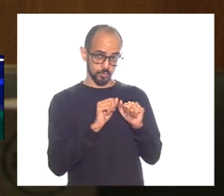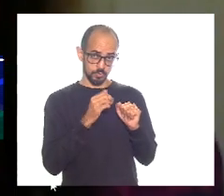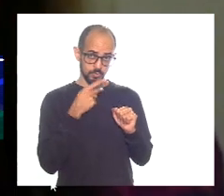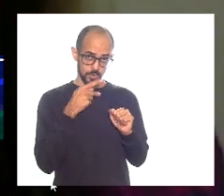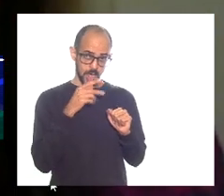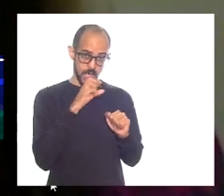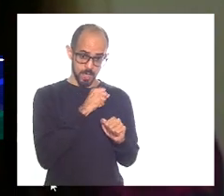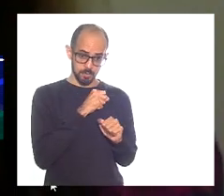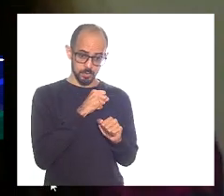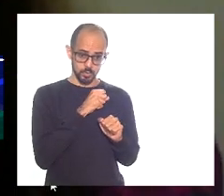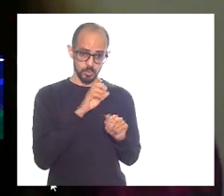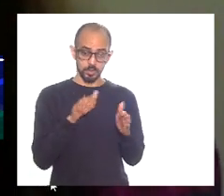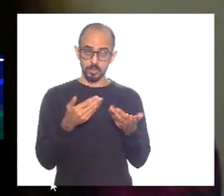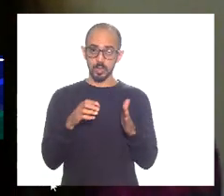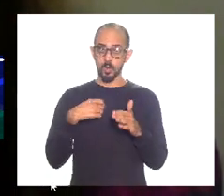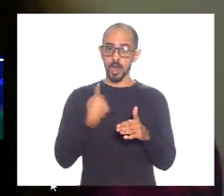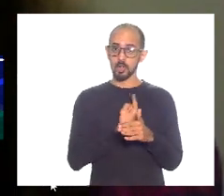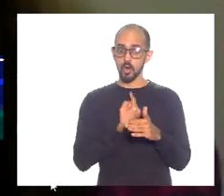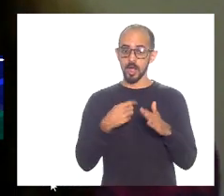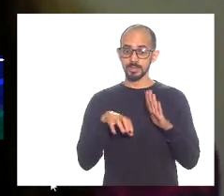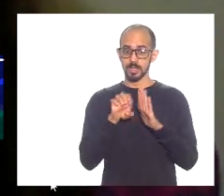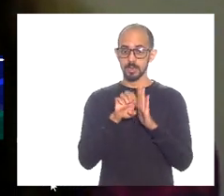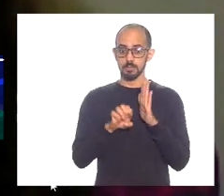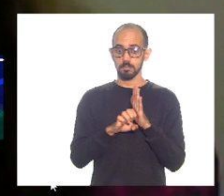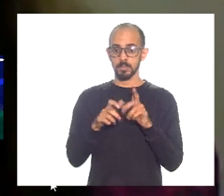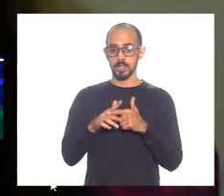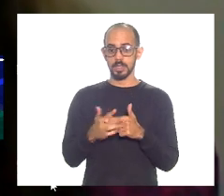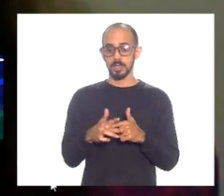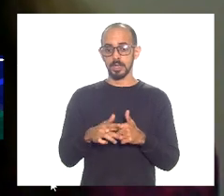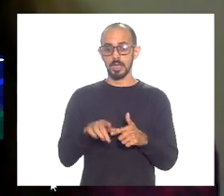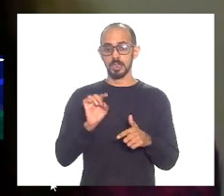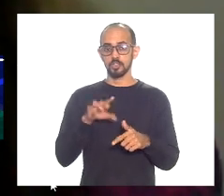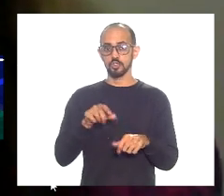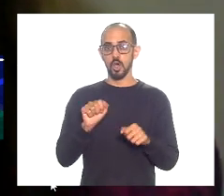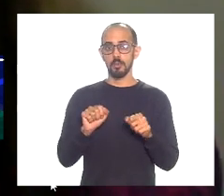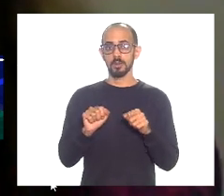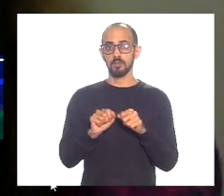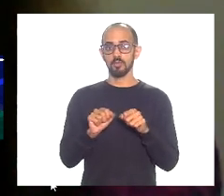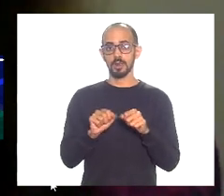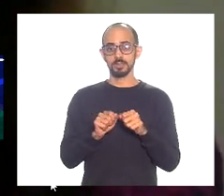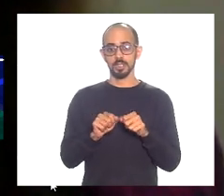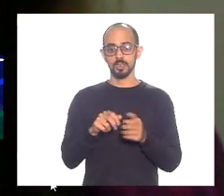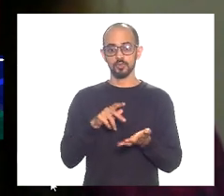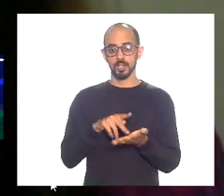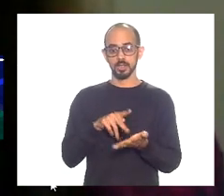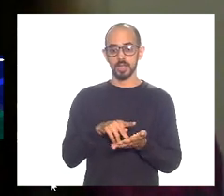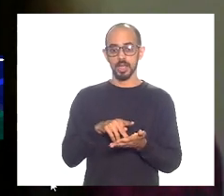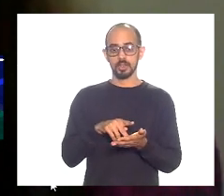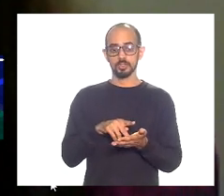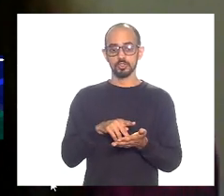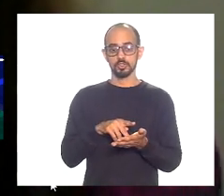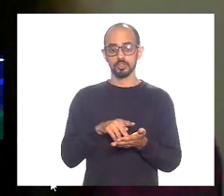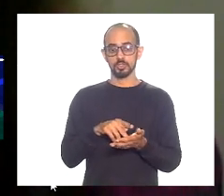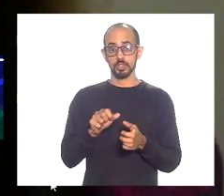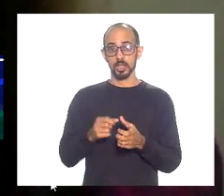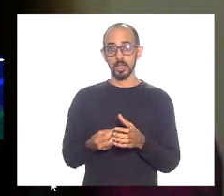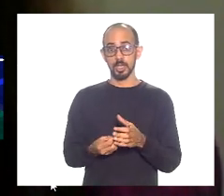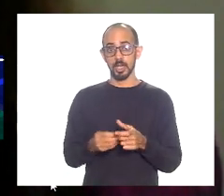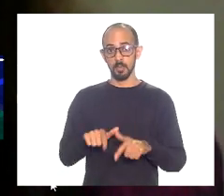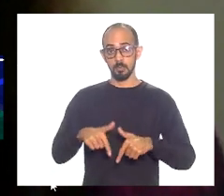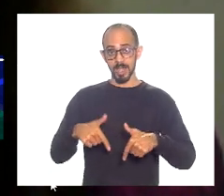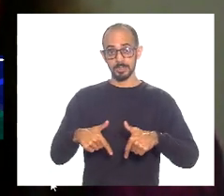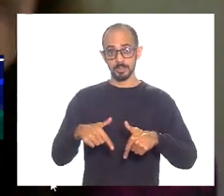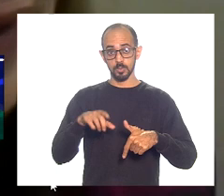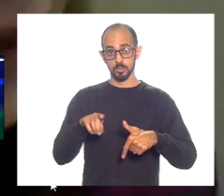A nossa emenda é só no sentido de dar efetividade ao dossiê. Por isso que nós colocamos